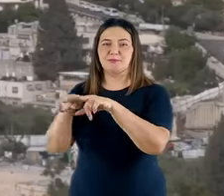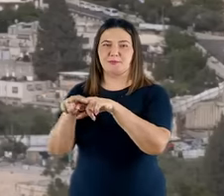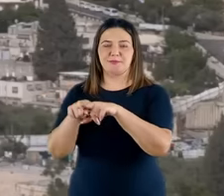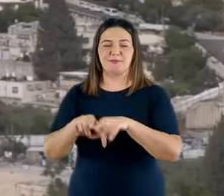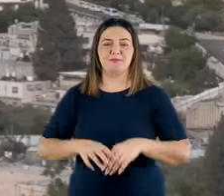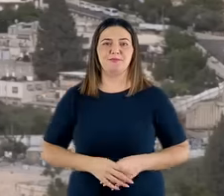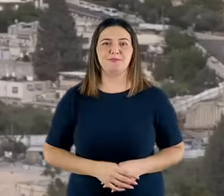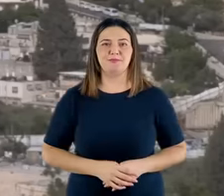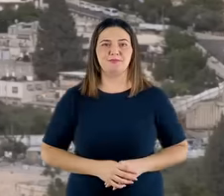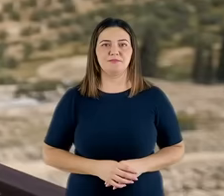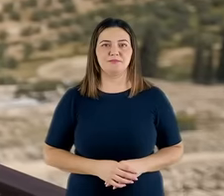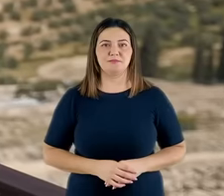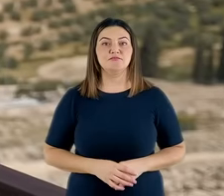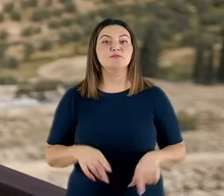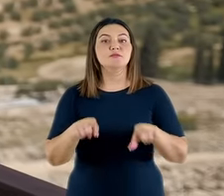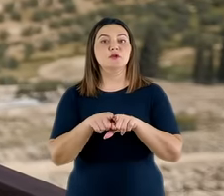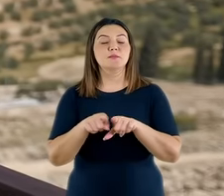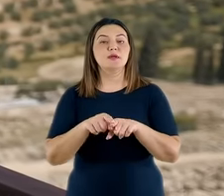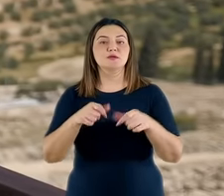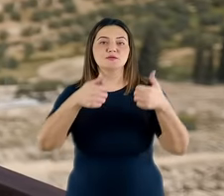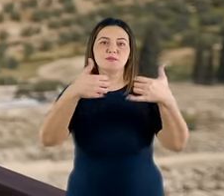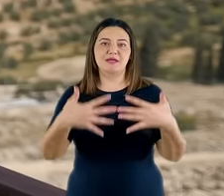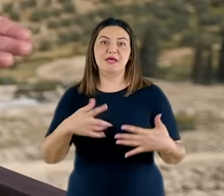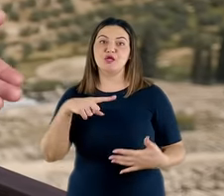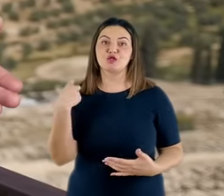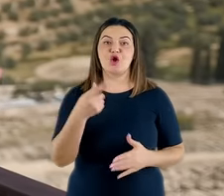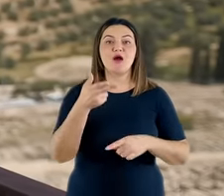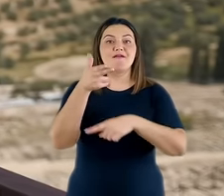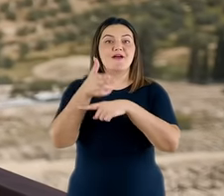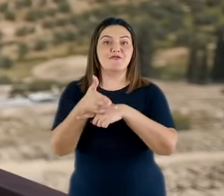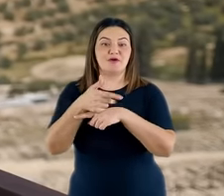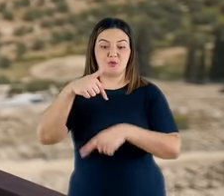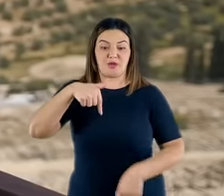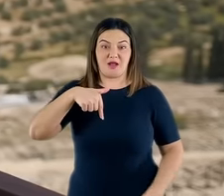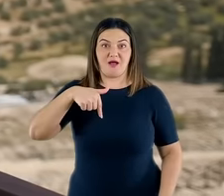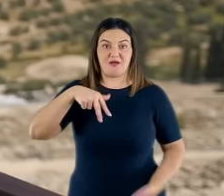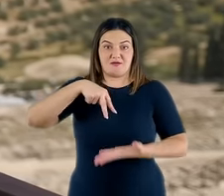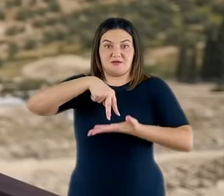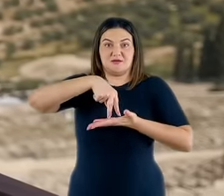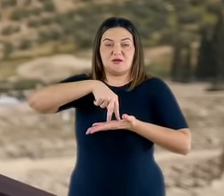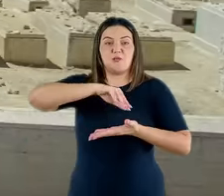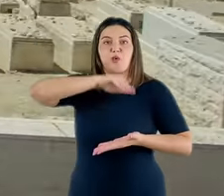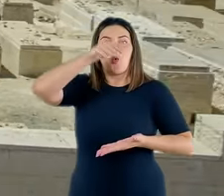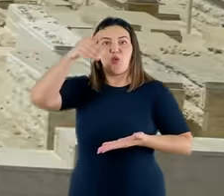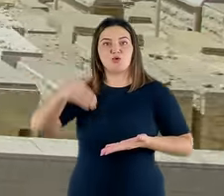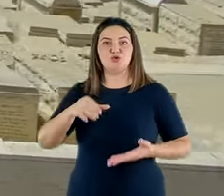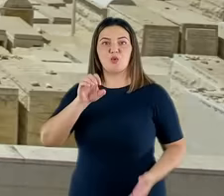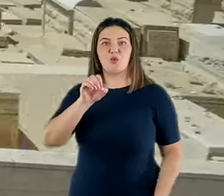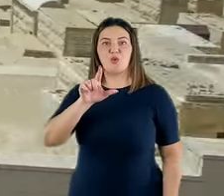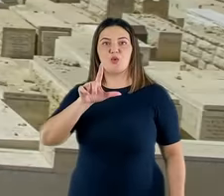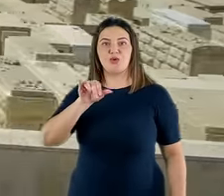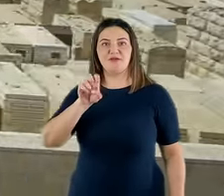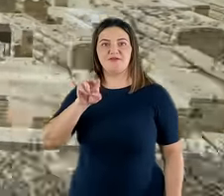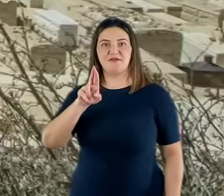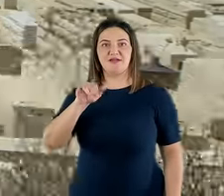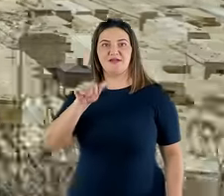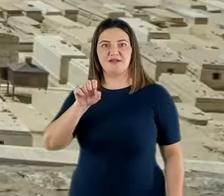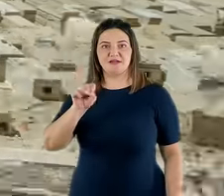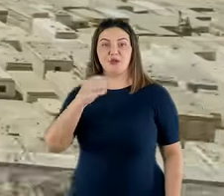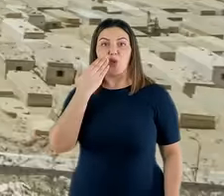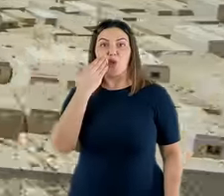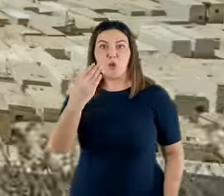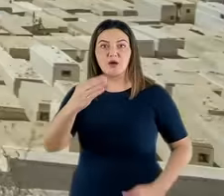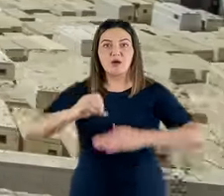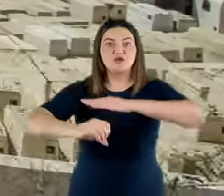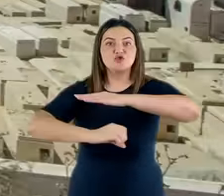aquela região ali. Também mencionei que nós estamos gravando Evidências do alto do Monte das Oliveiras, de modo que eu estou olhando para o